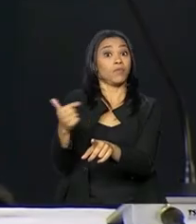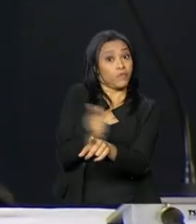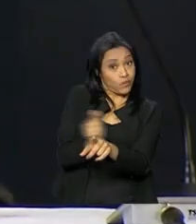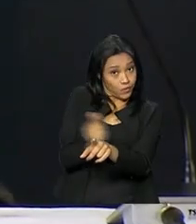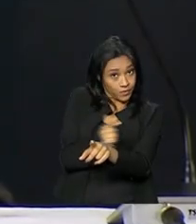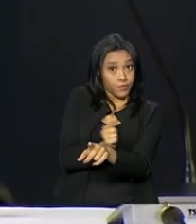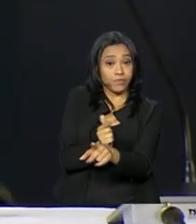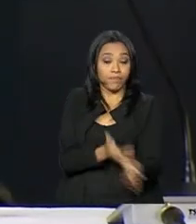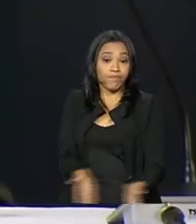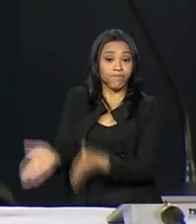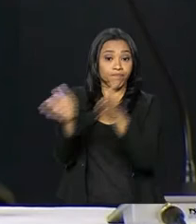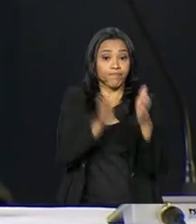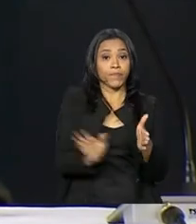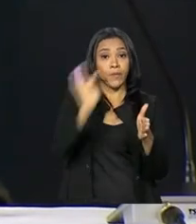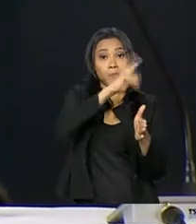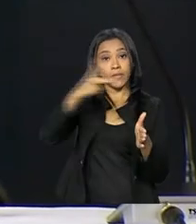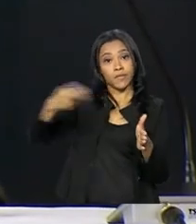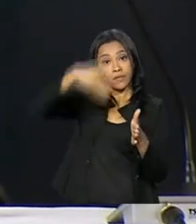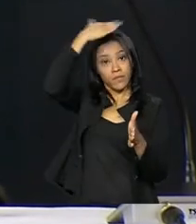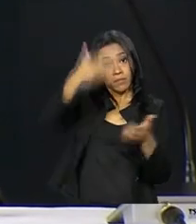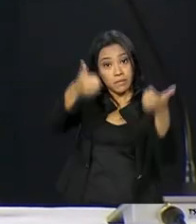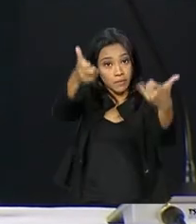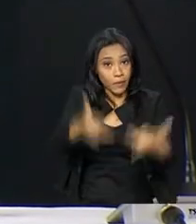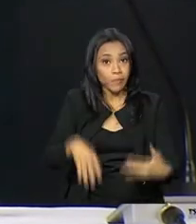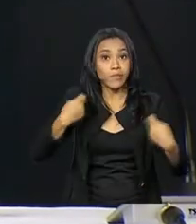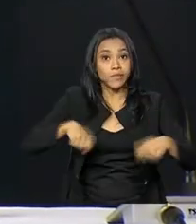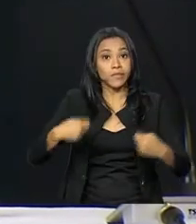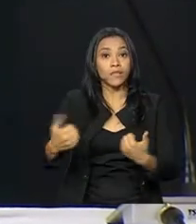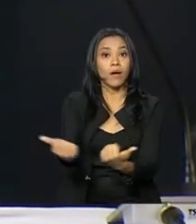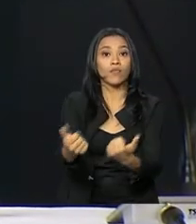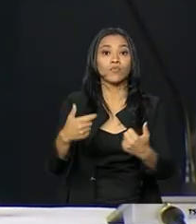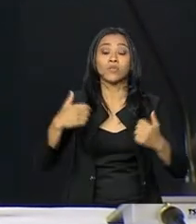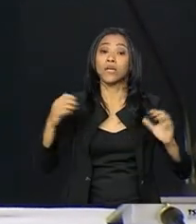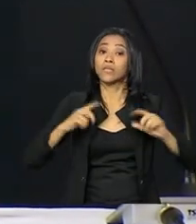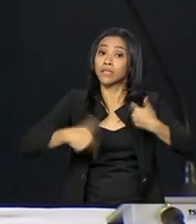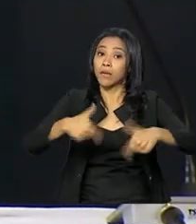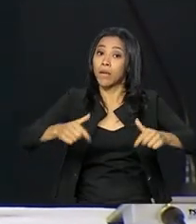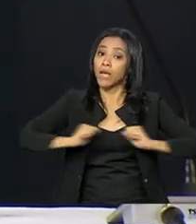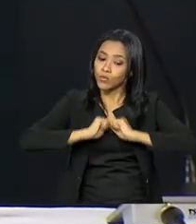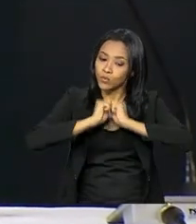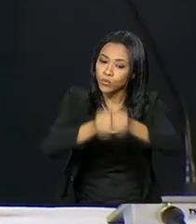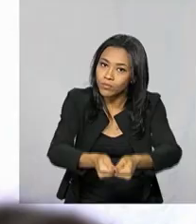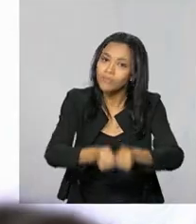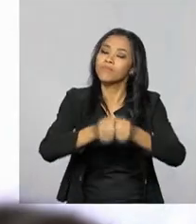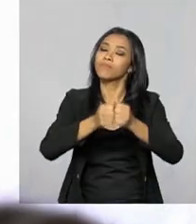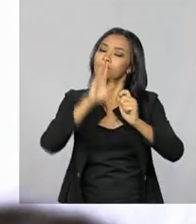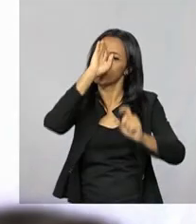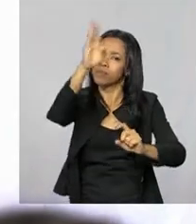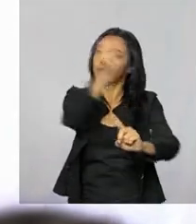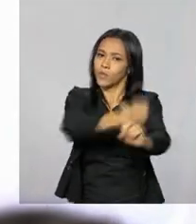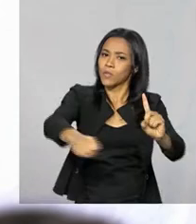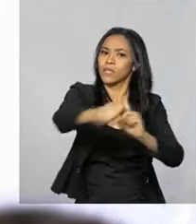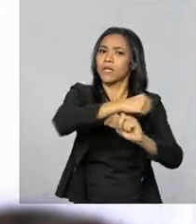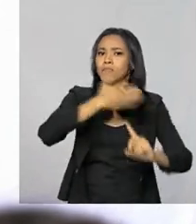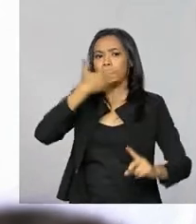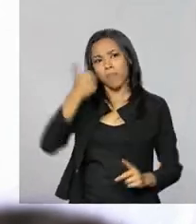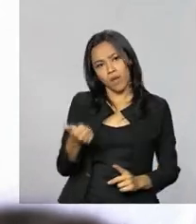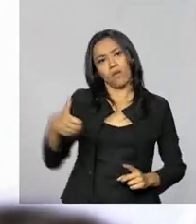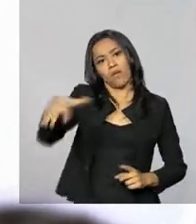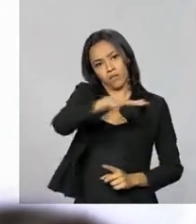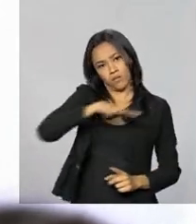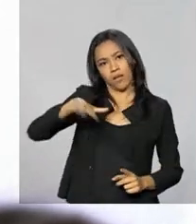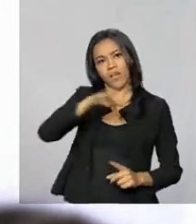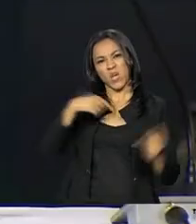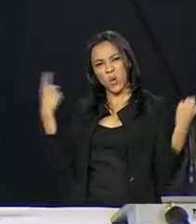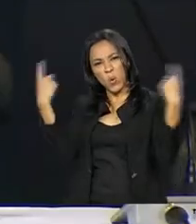O presidente Michel Temer disse que é preciso trabalhar juntos, inclusive com a sociedade, nessa área, para melhorar o